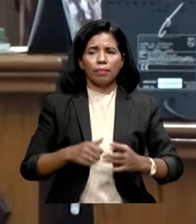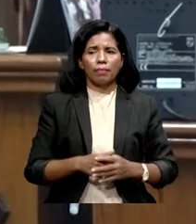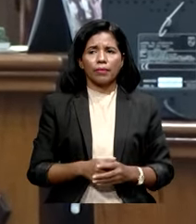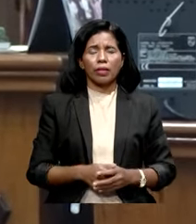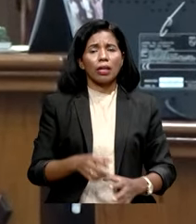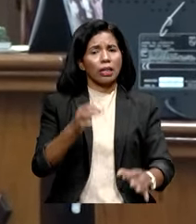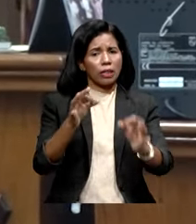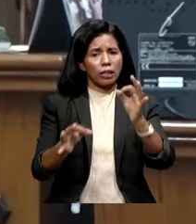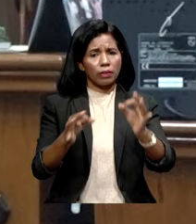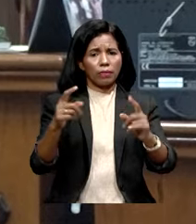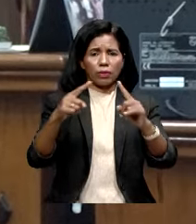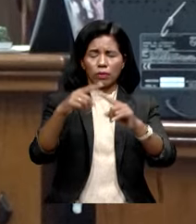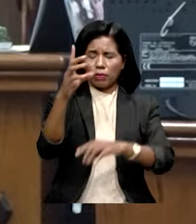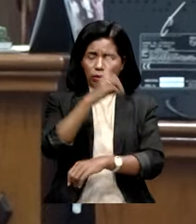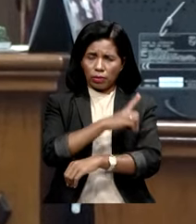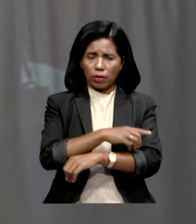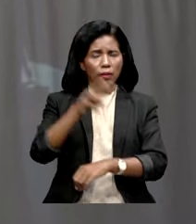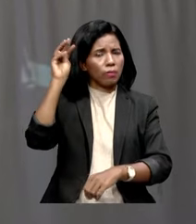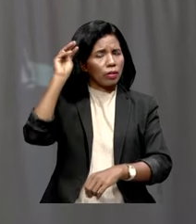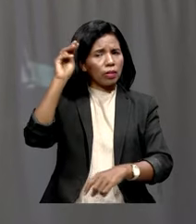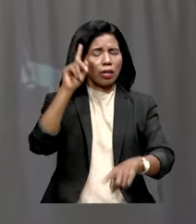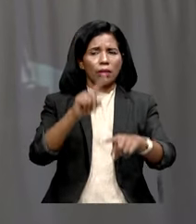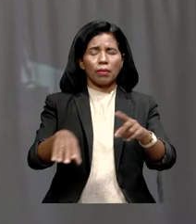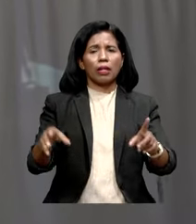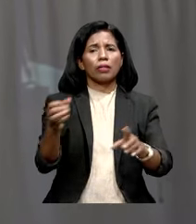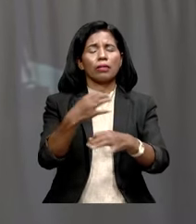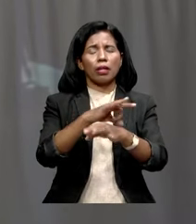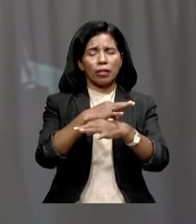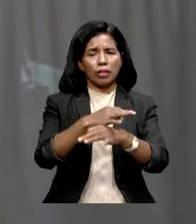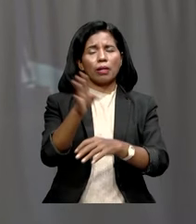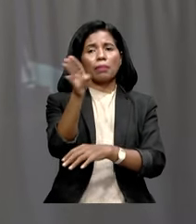se o hin senhor ministro la bele ato hadia bandera ne